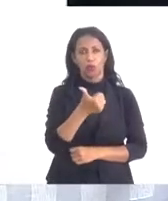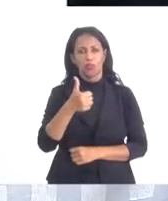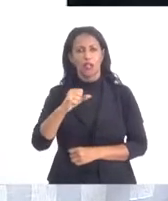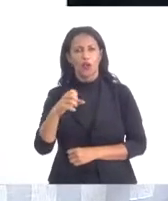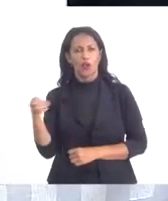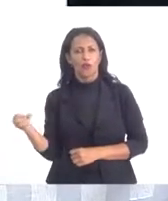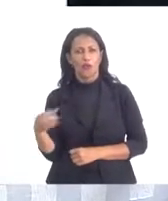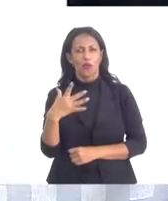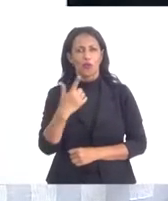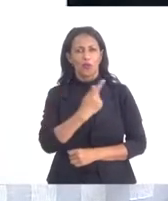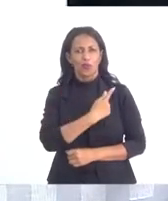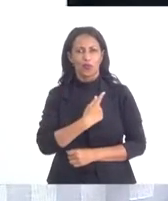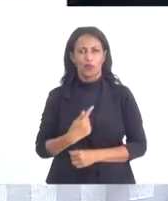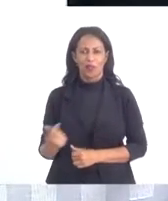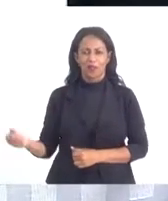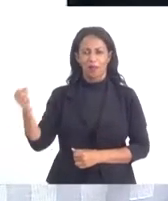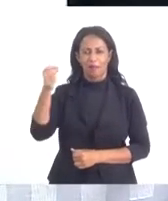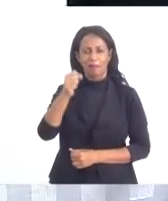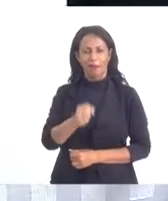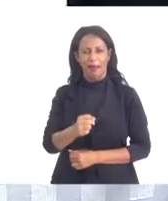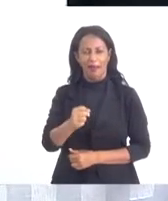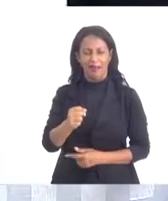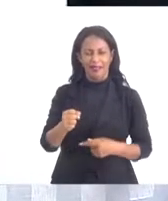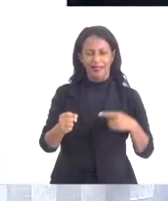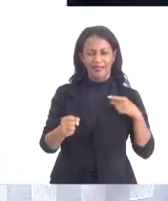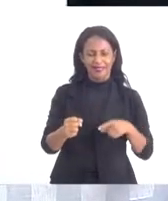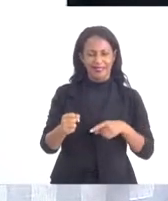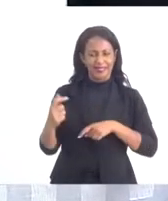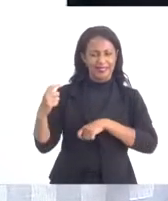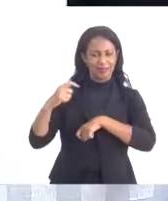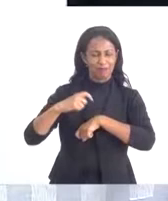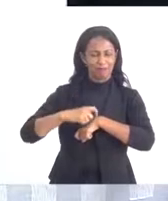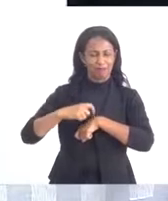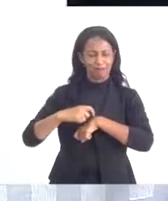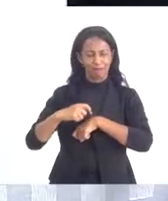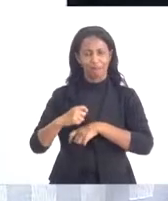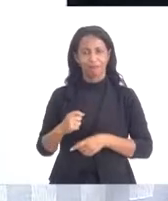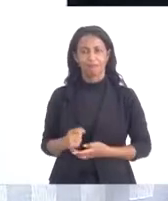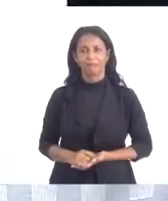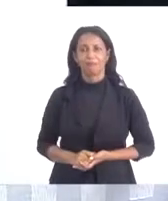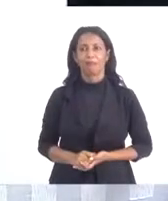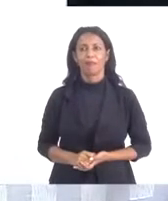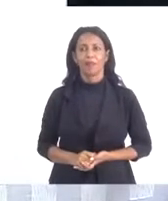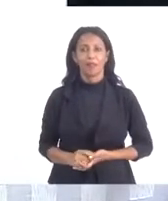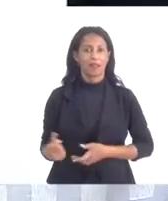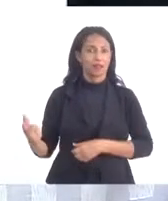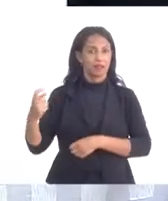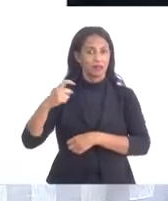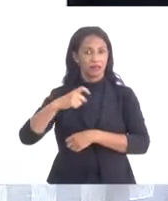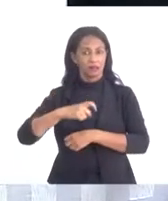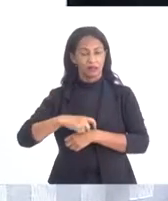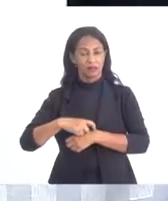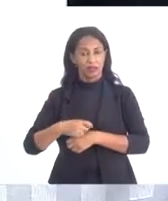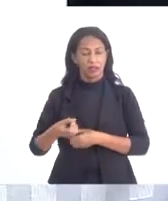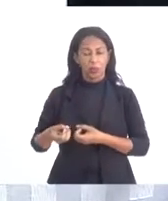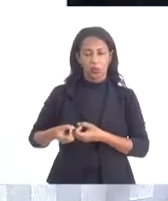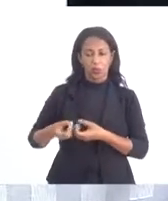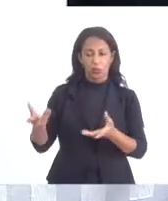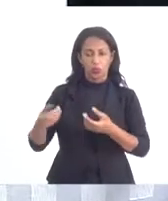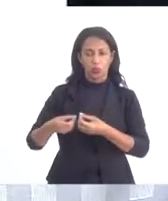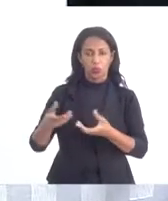governo. O que a gente viu naquele primeiro momento foi um aumento do custeio da